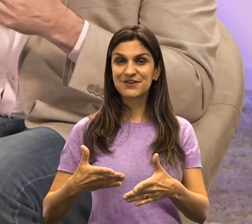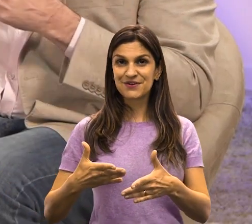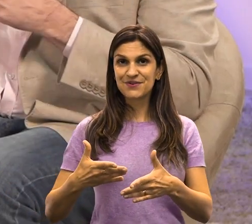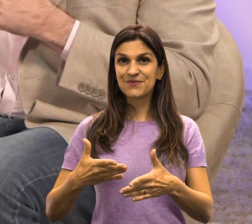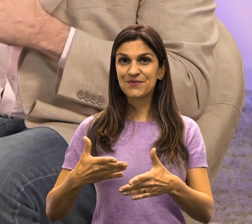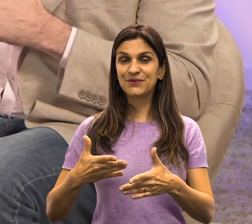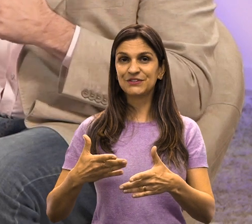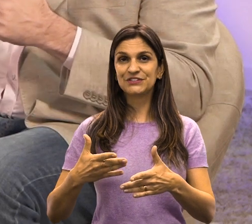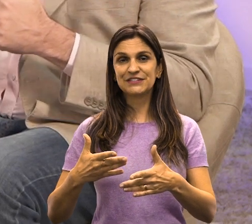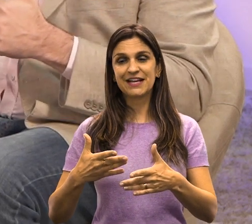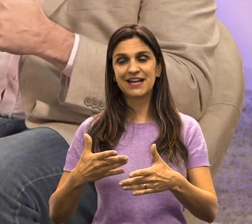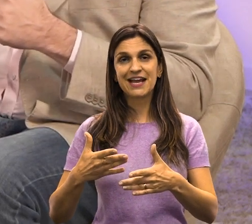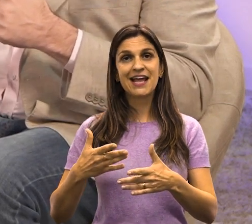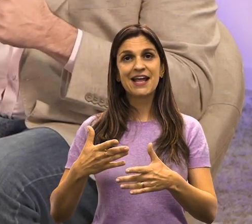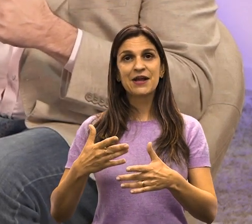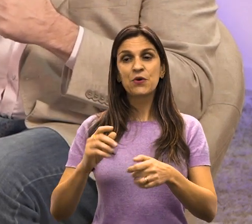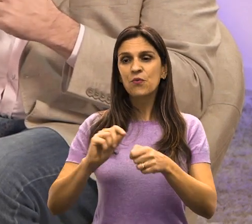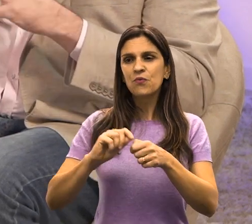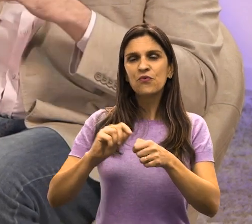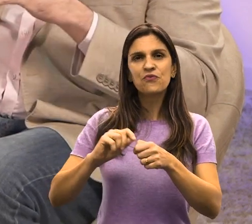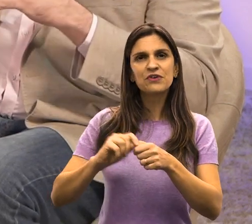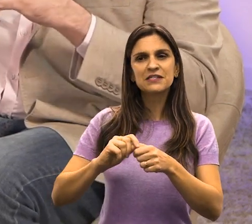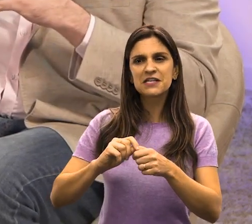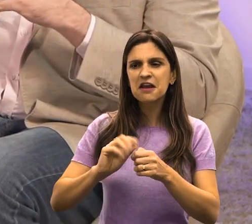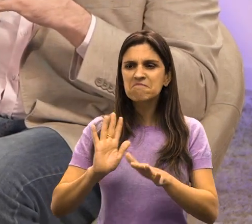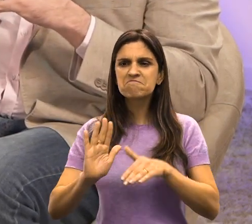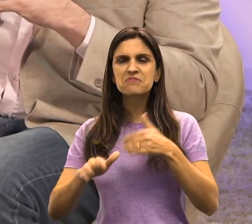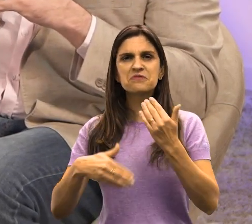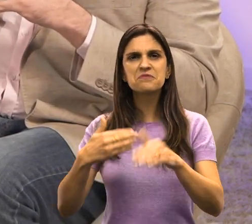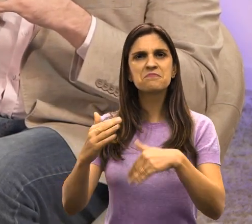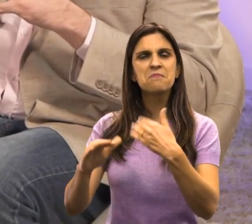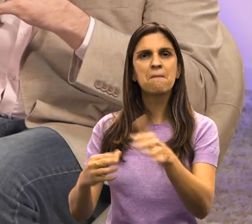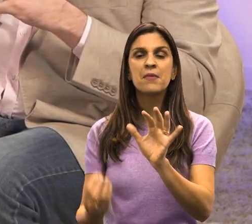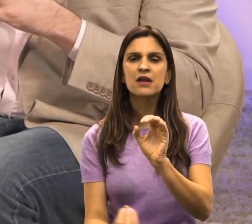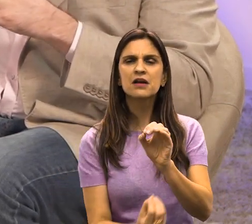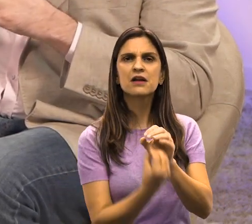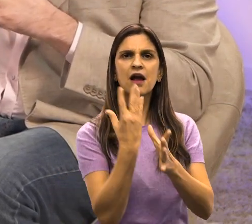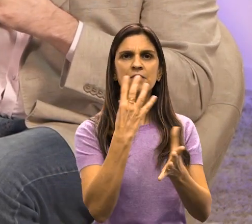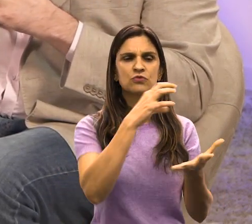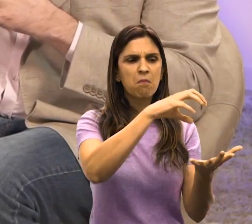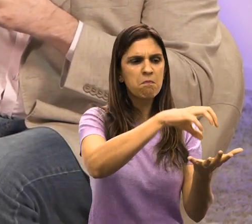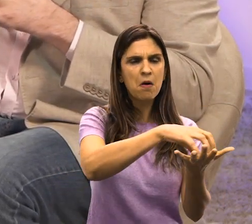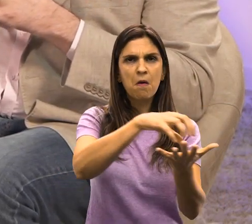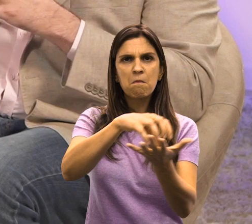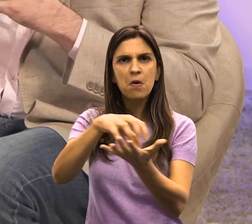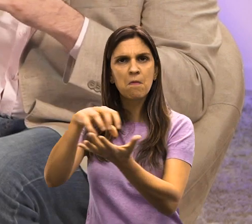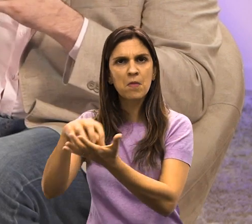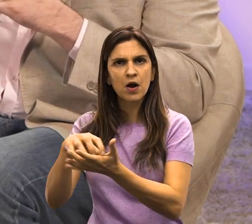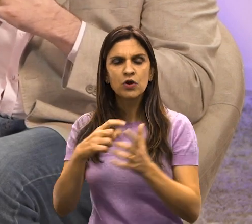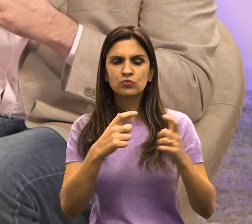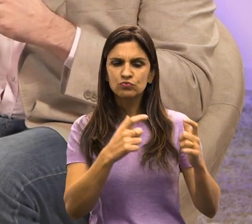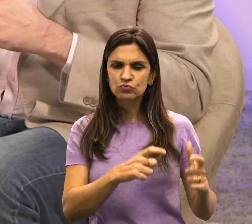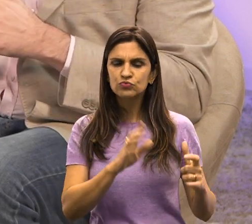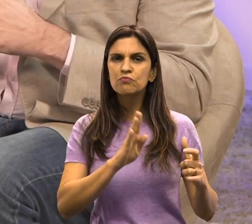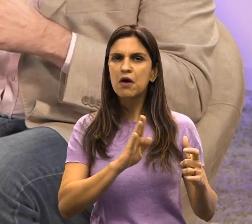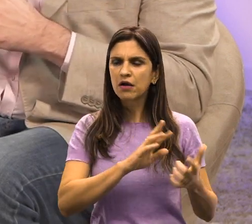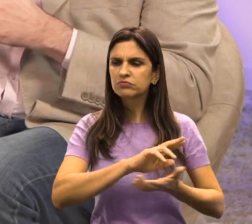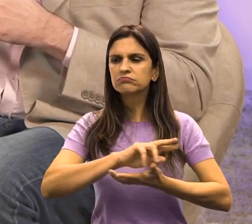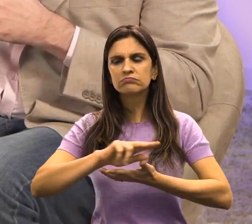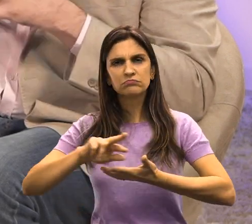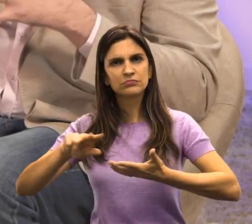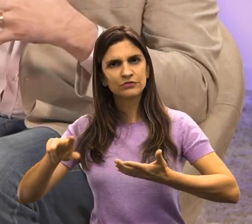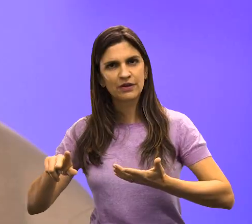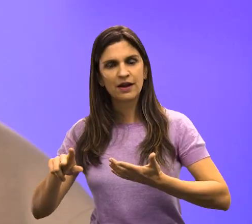numa ação ou não, acontece. E criamos os polos dentro das regiões, né? As pessoas entram em